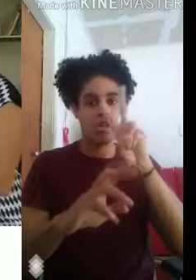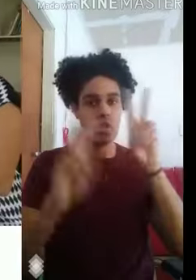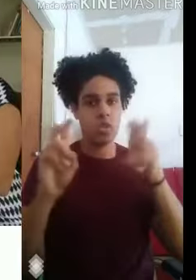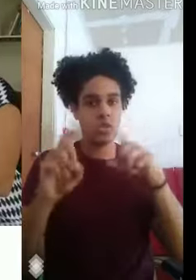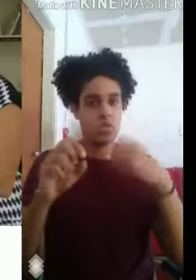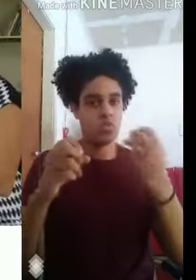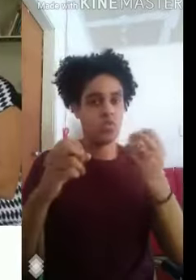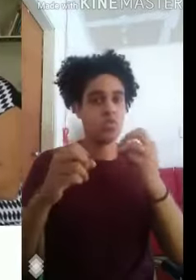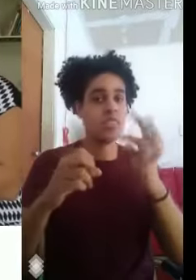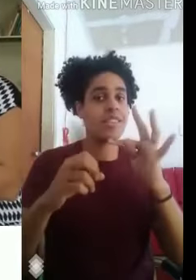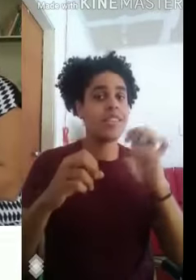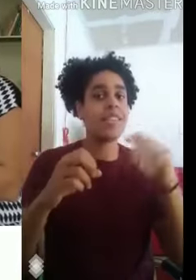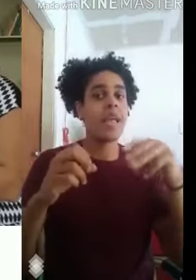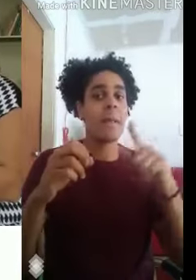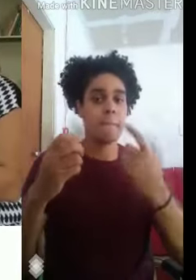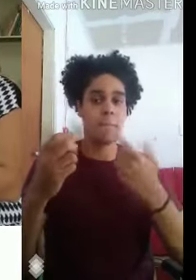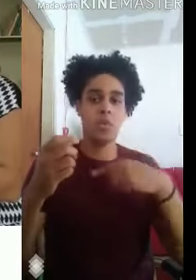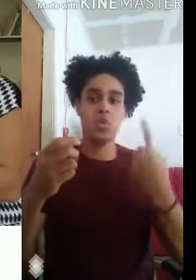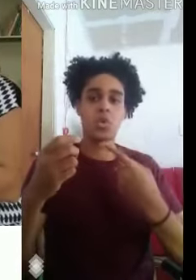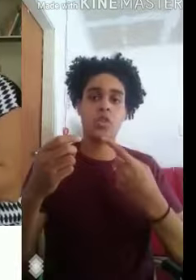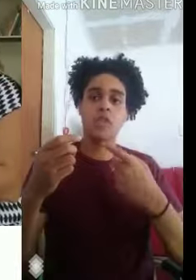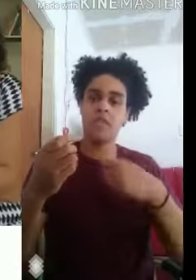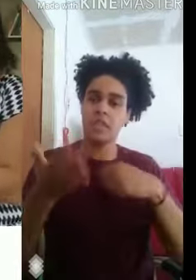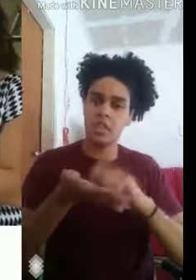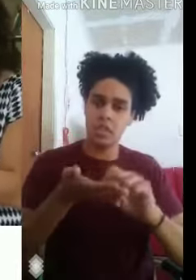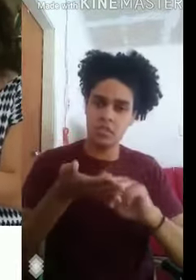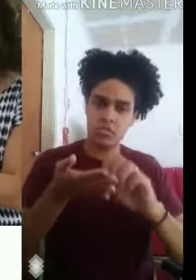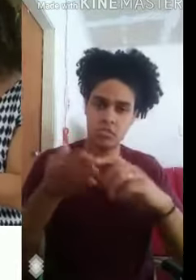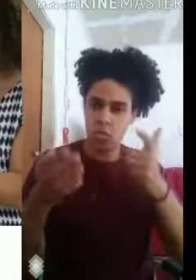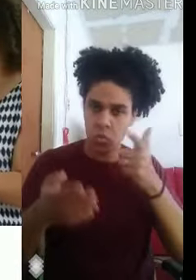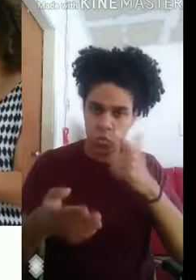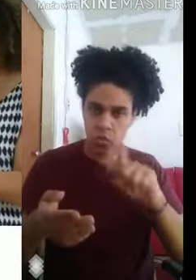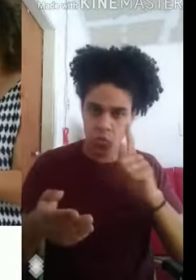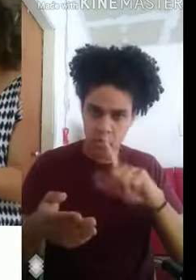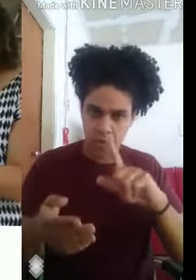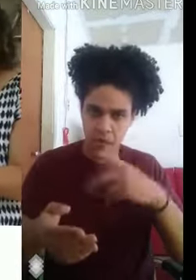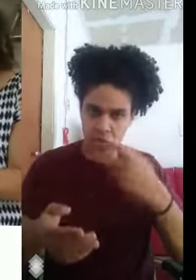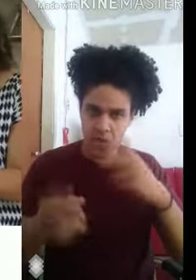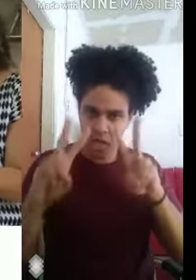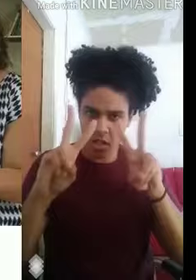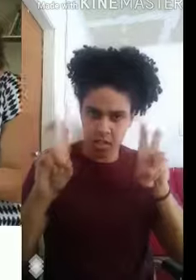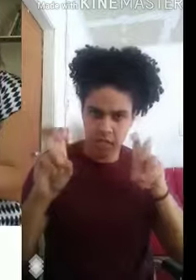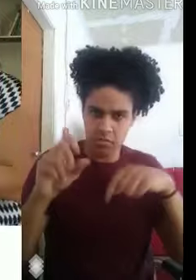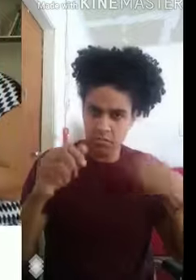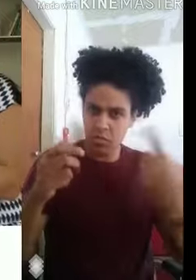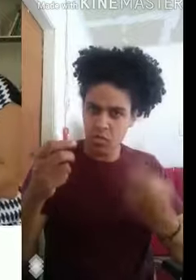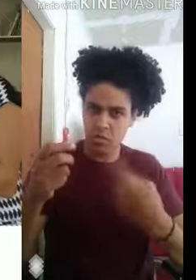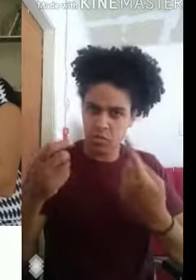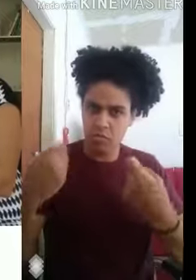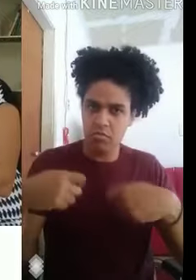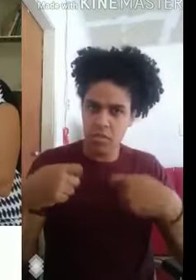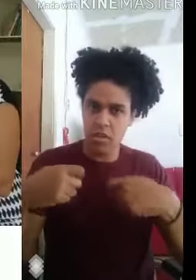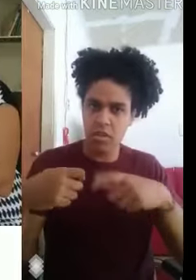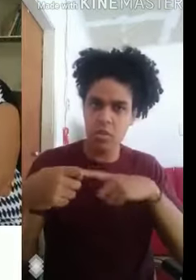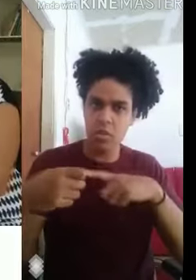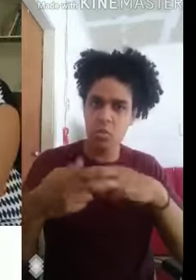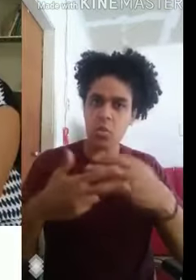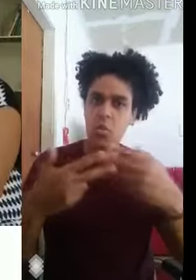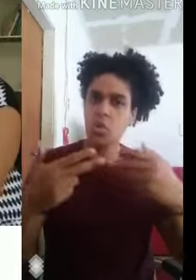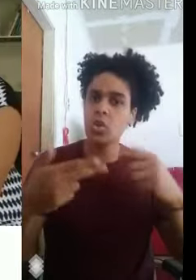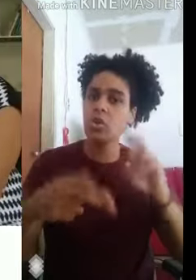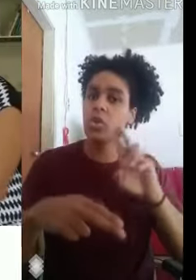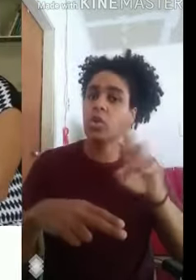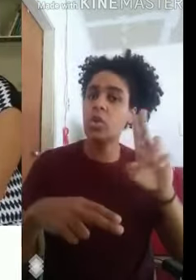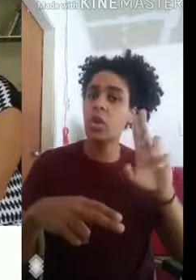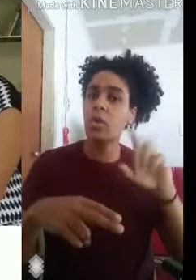e o tema sobre o qual a gente vai escrever. Para a gente conseguir falar sobre esse assunto, sobre esse tema, a